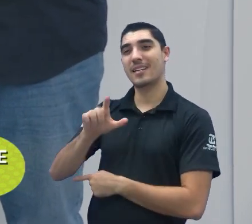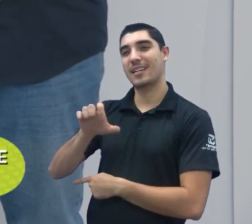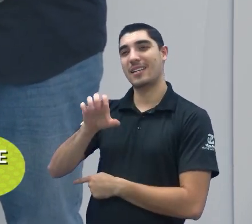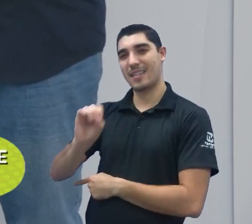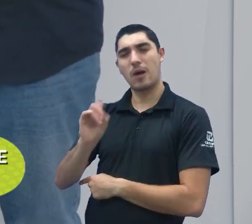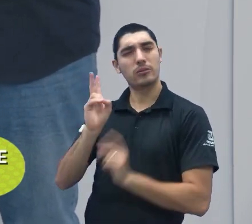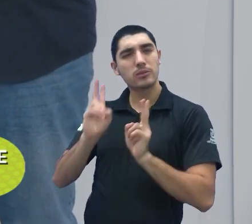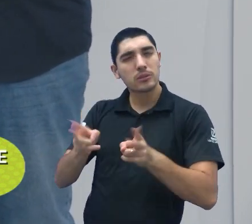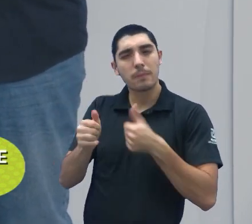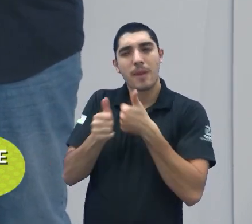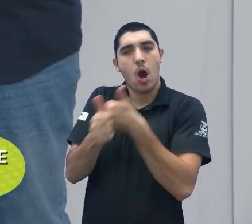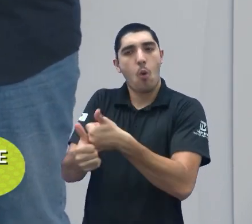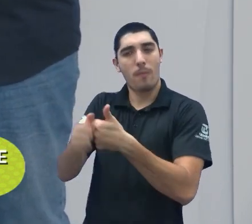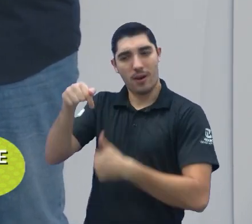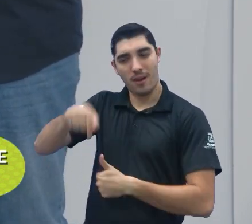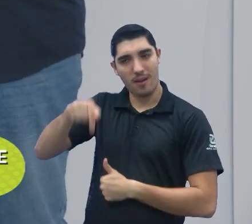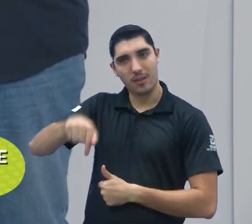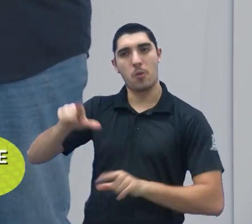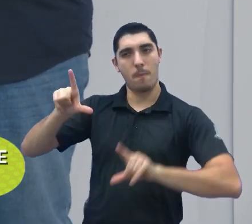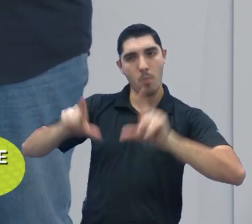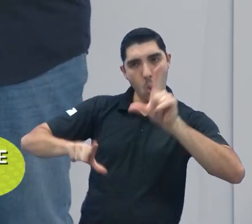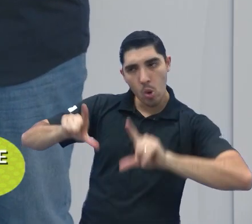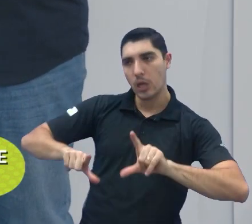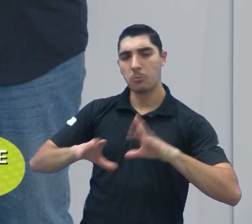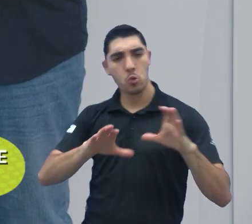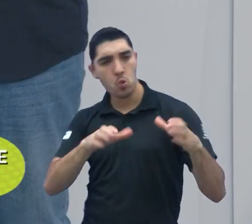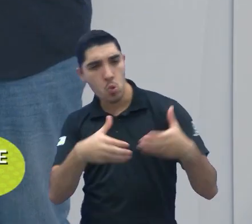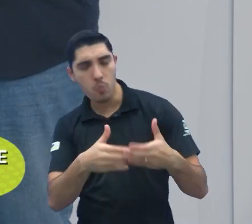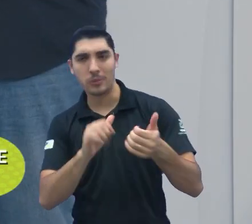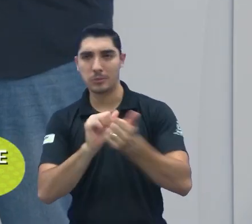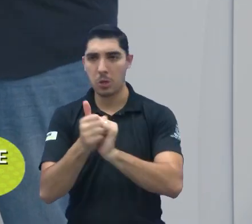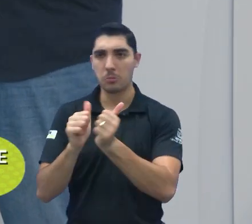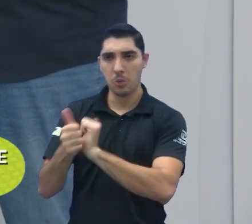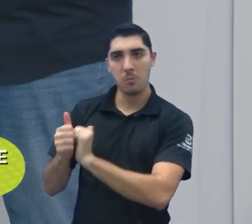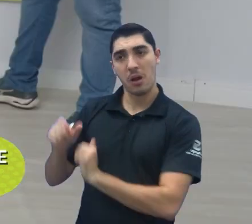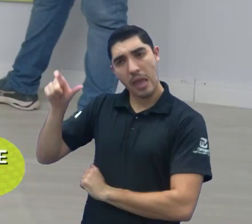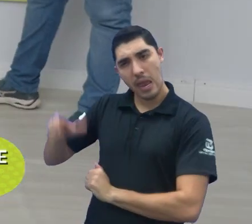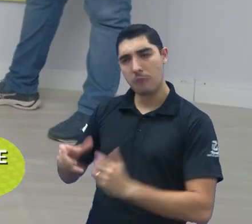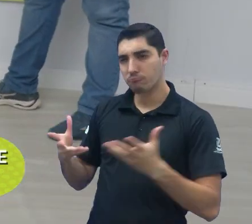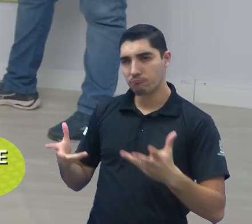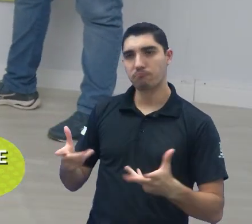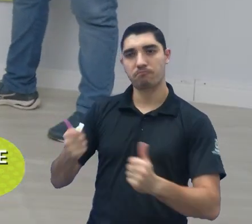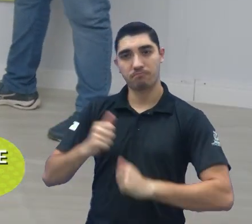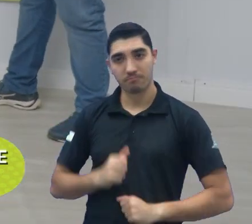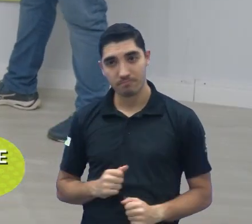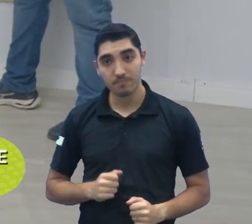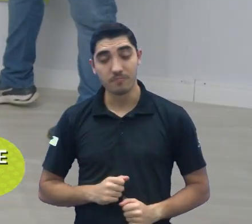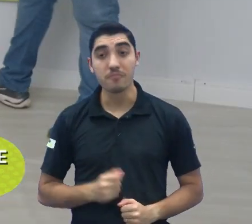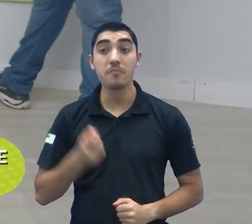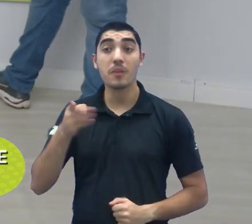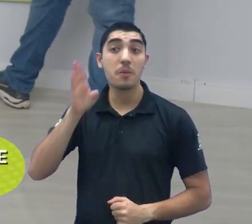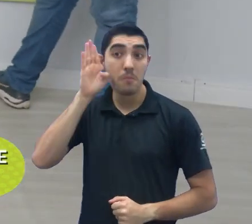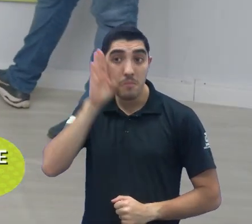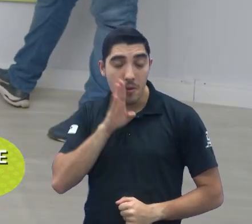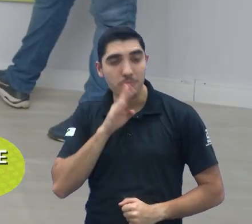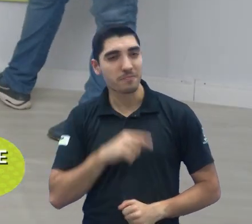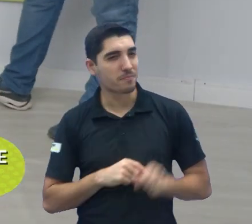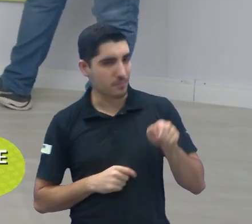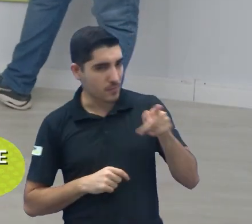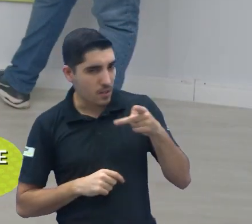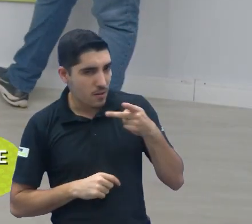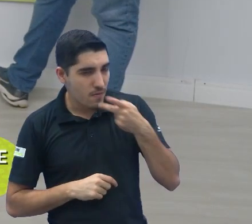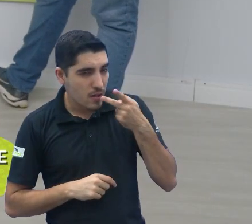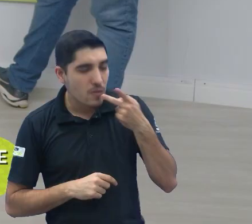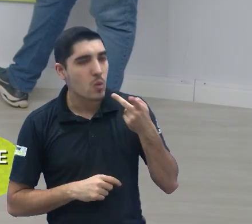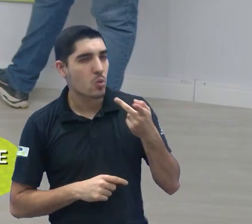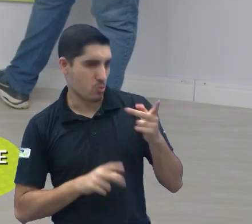os esportistas e comissões técnicas, sempre atendendo muito bem a imprensa. Diz aí, Paulito. E justamente, né, você falou sobre essa questão do São